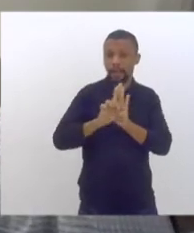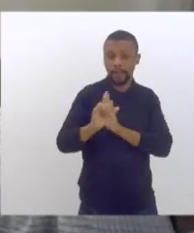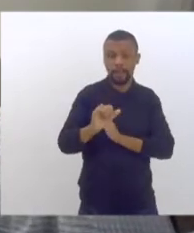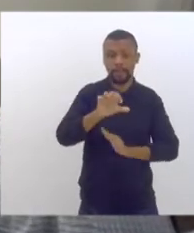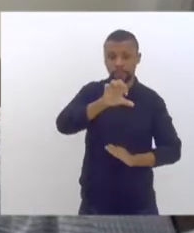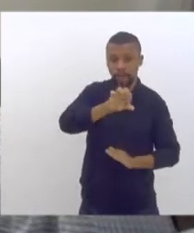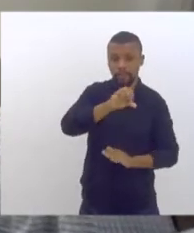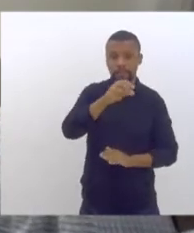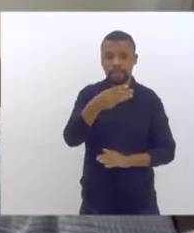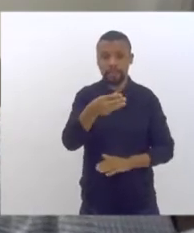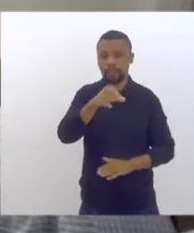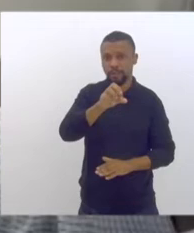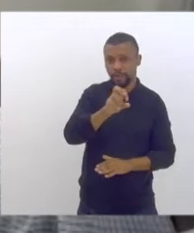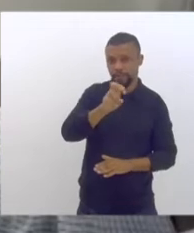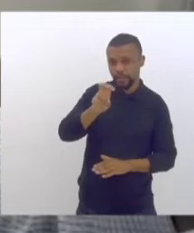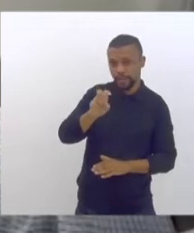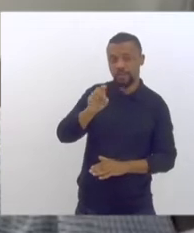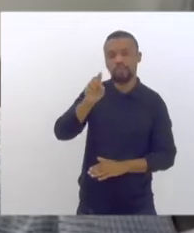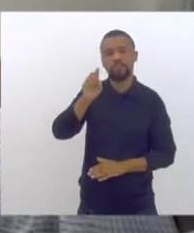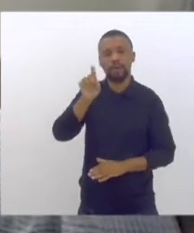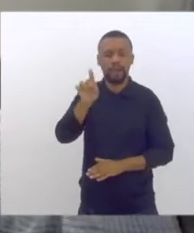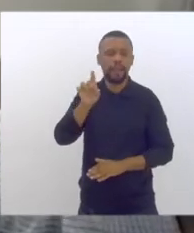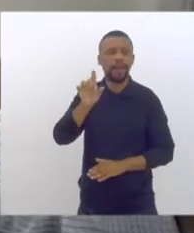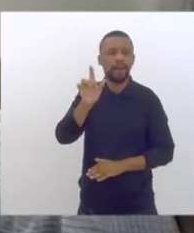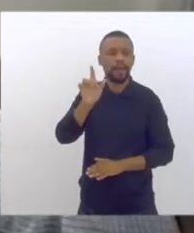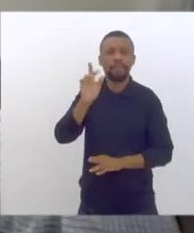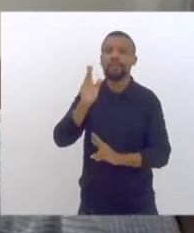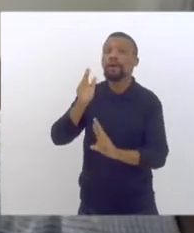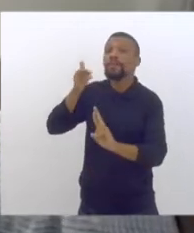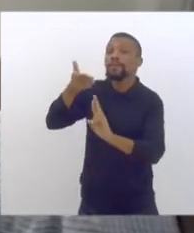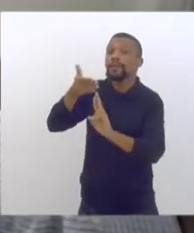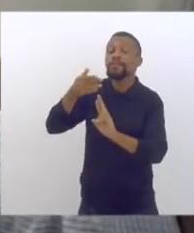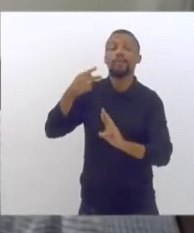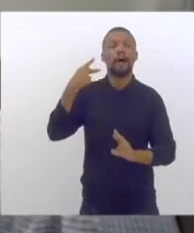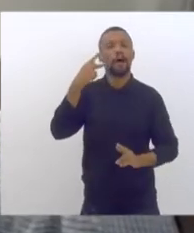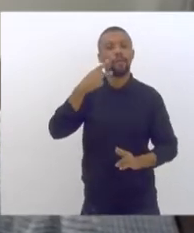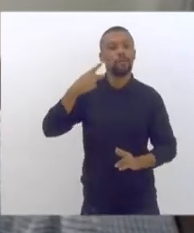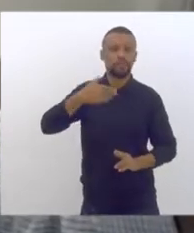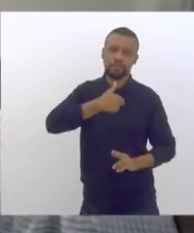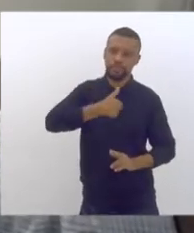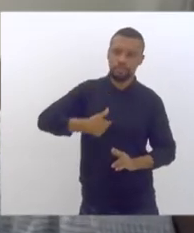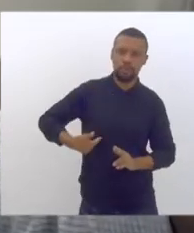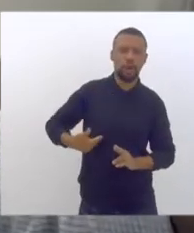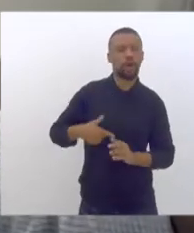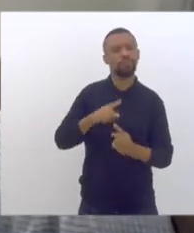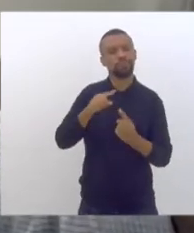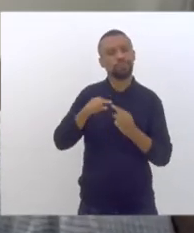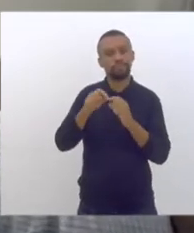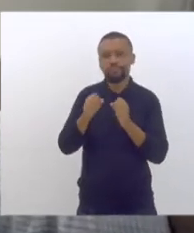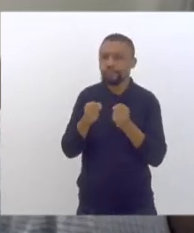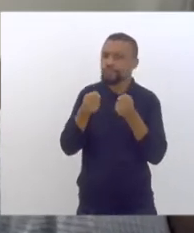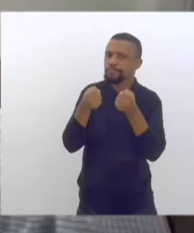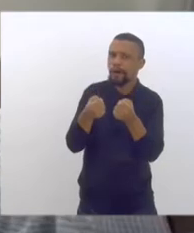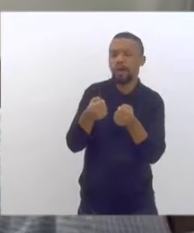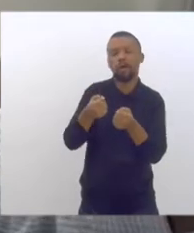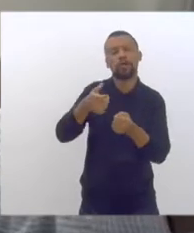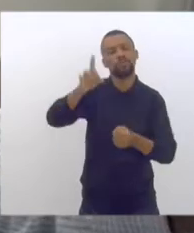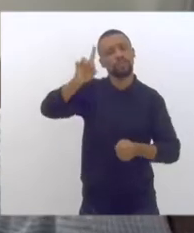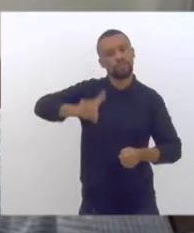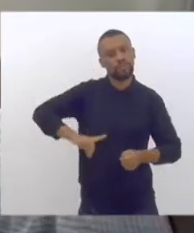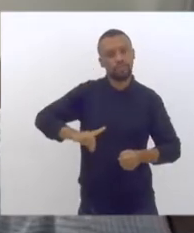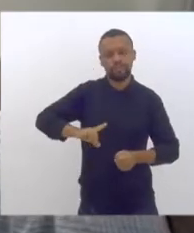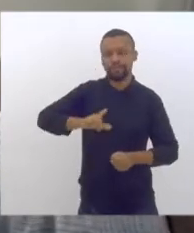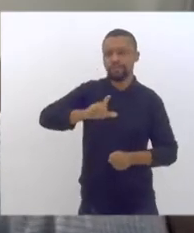embora ela é fácil da referência uma política estadual de proteção dos direitos da pessoa com Transtorno do espectro